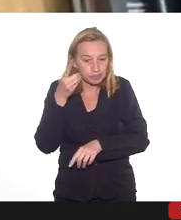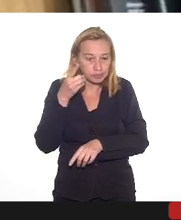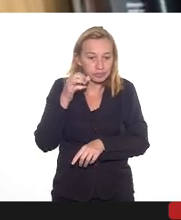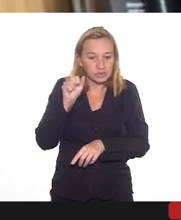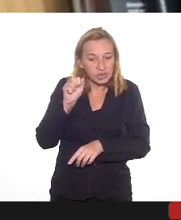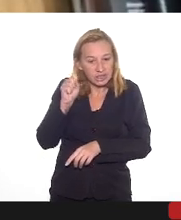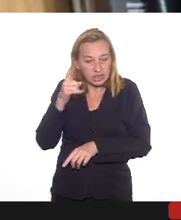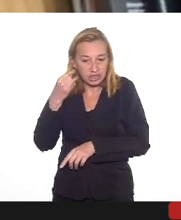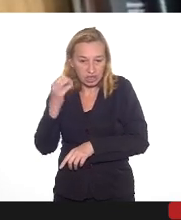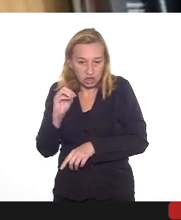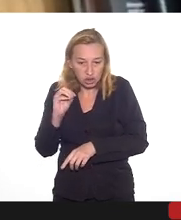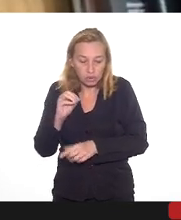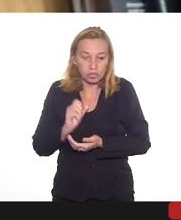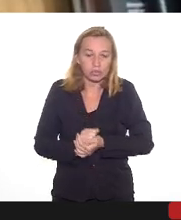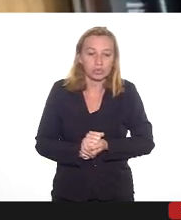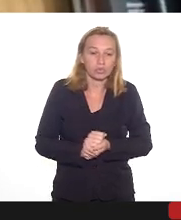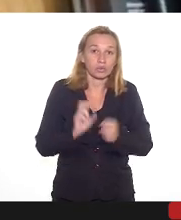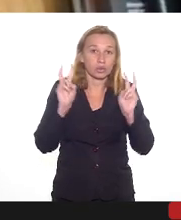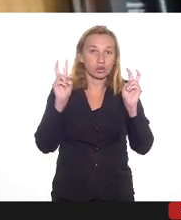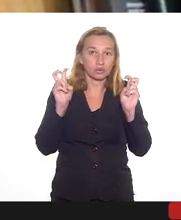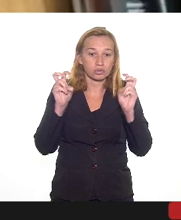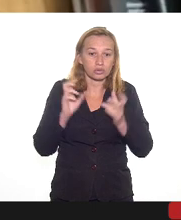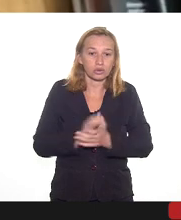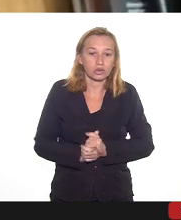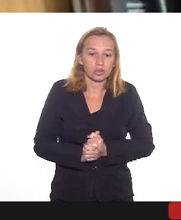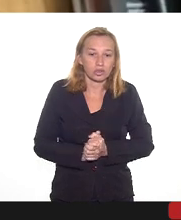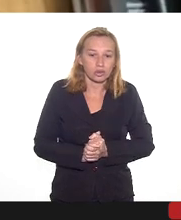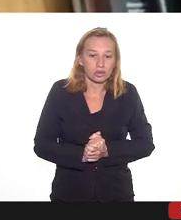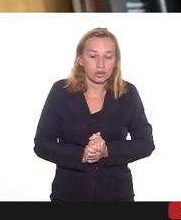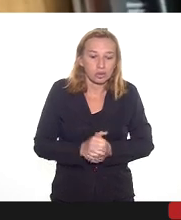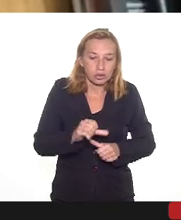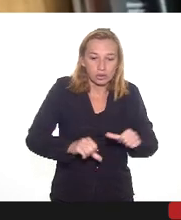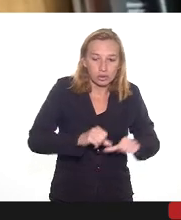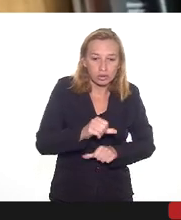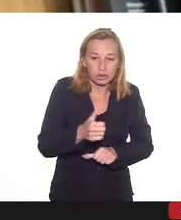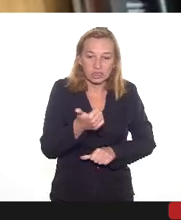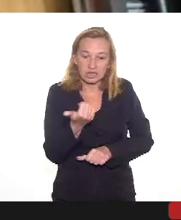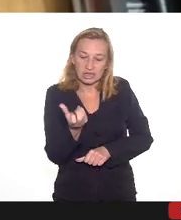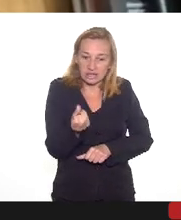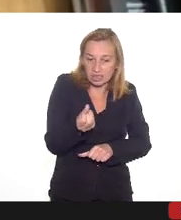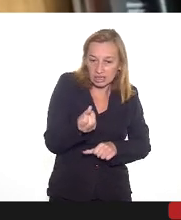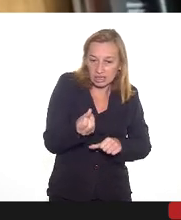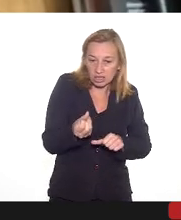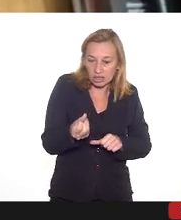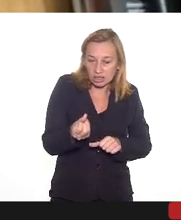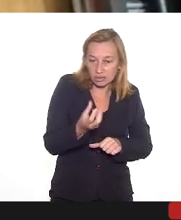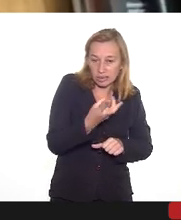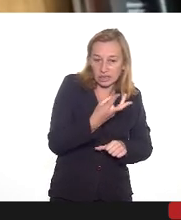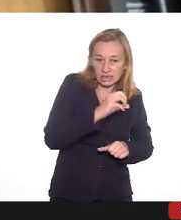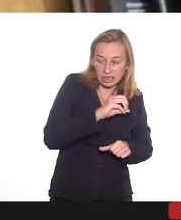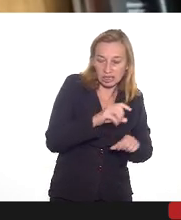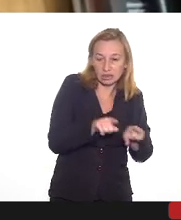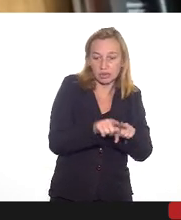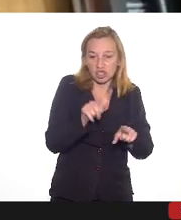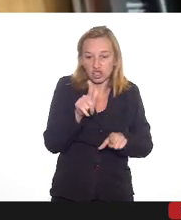Sérgio Fernandes, a questão da transformação 16 para 30 e a GLP,